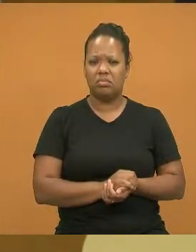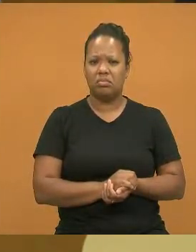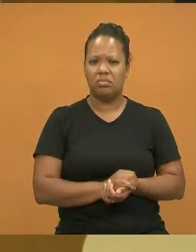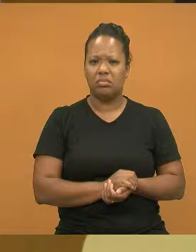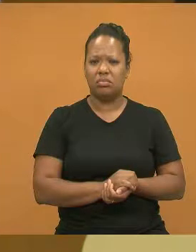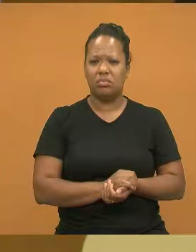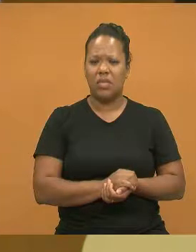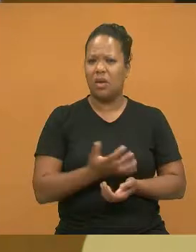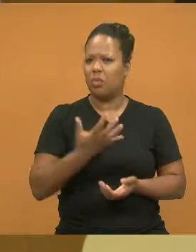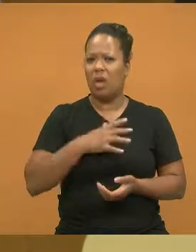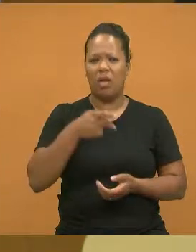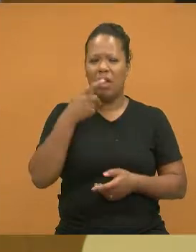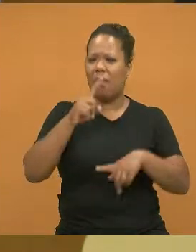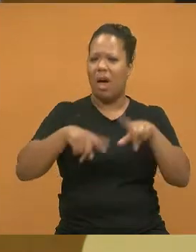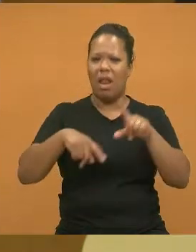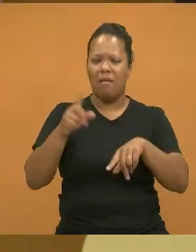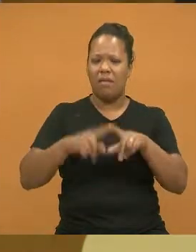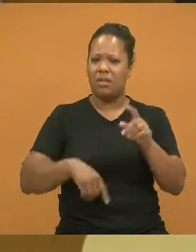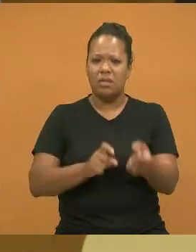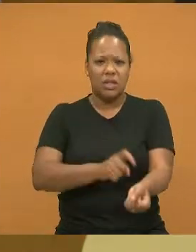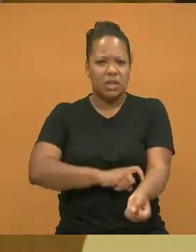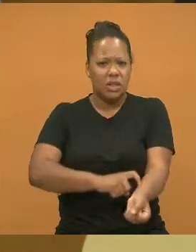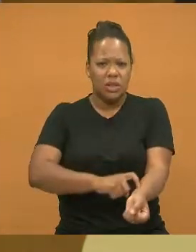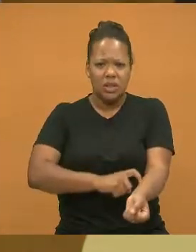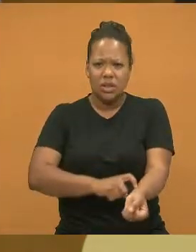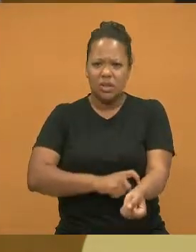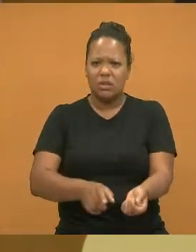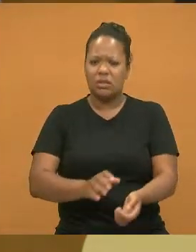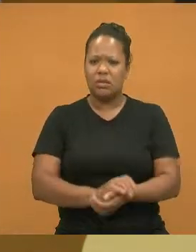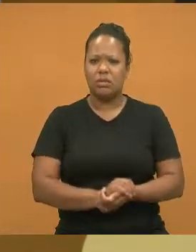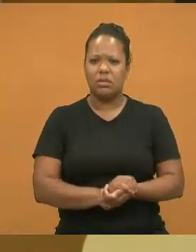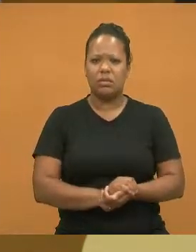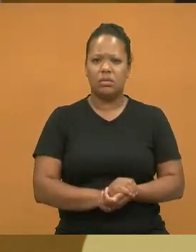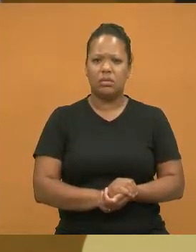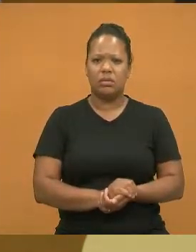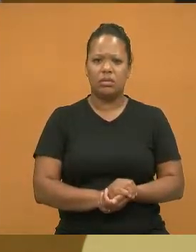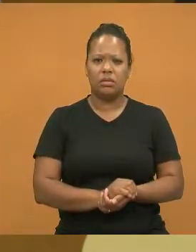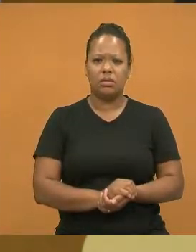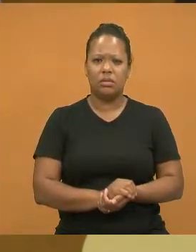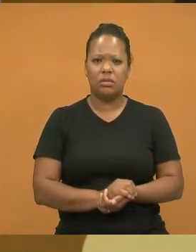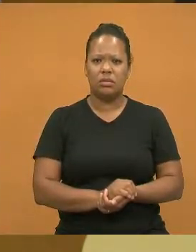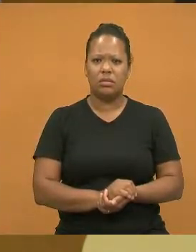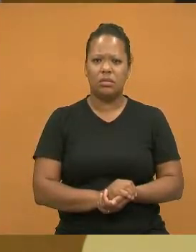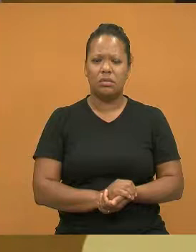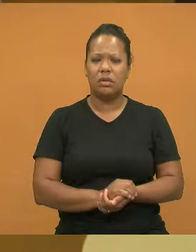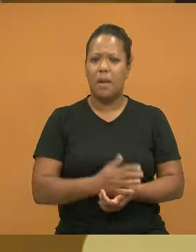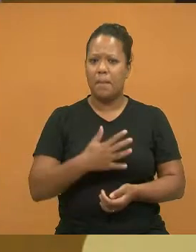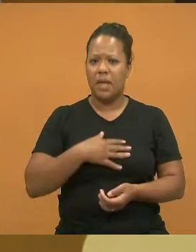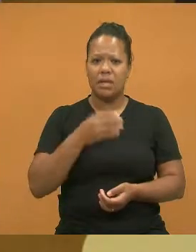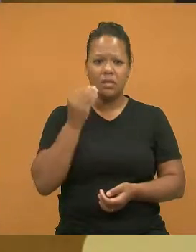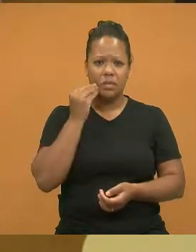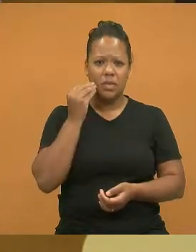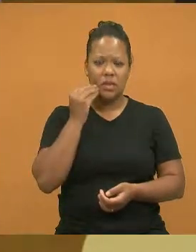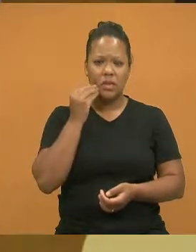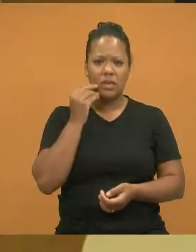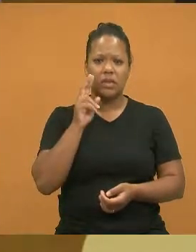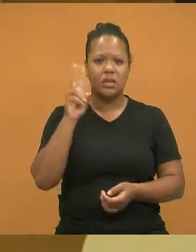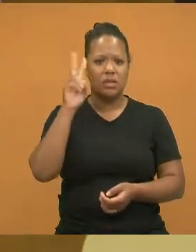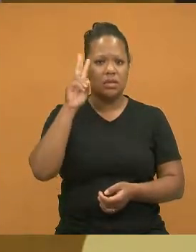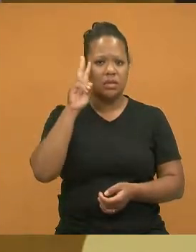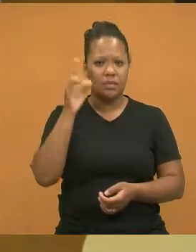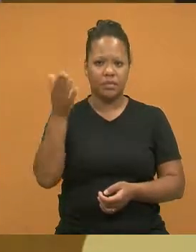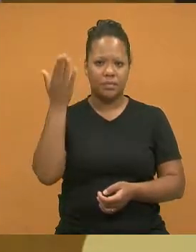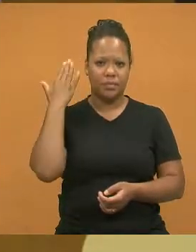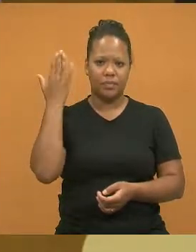palavra, um palavrão aqui, que é a vontade que eu tenho de falar. E outra, daí eu vou falar da minha experiência. Na última segunda-feira,